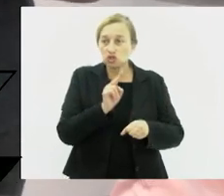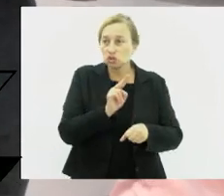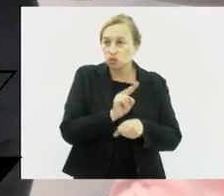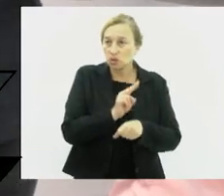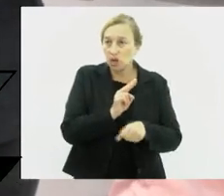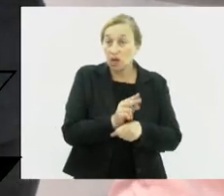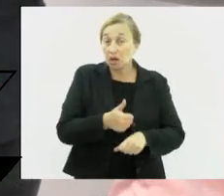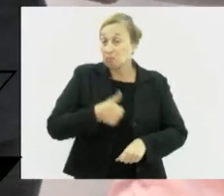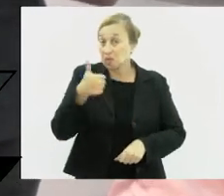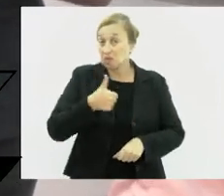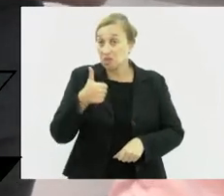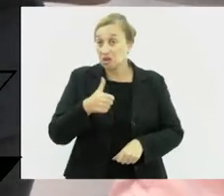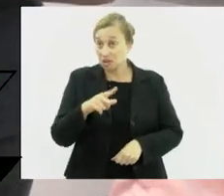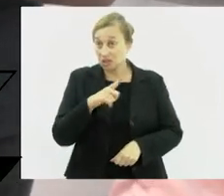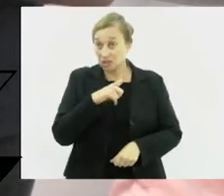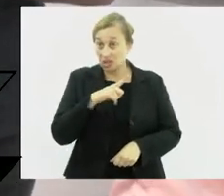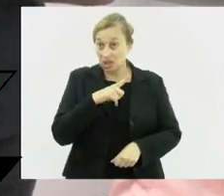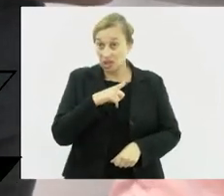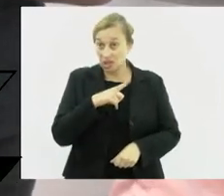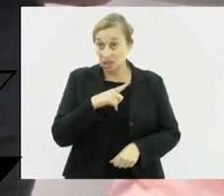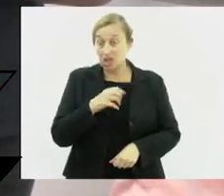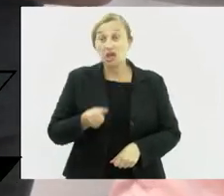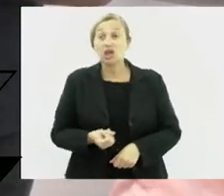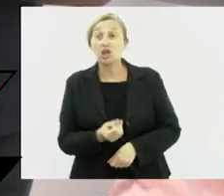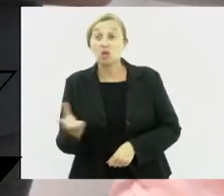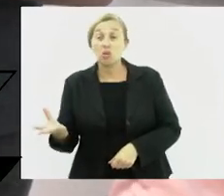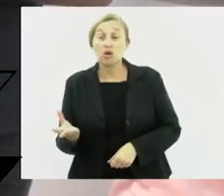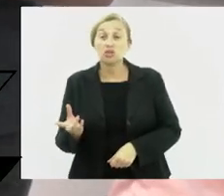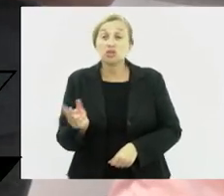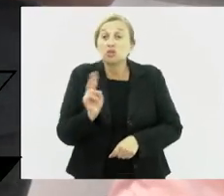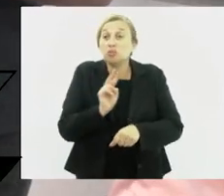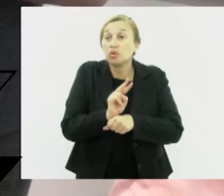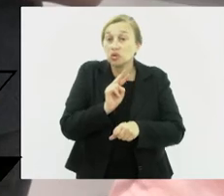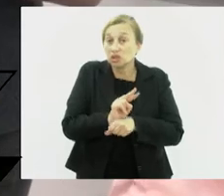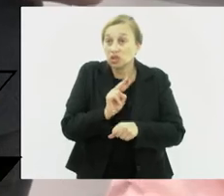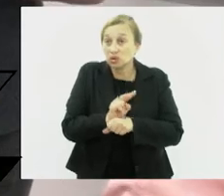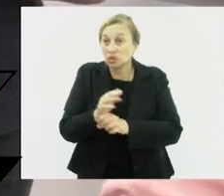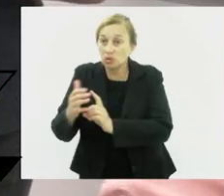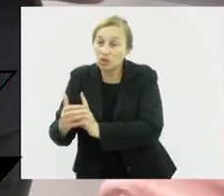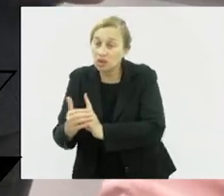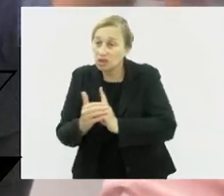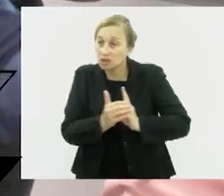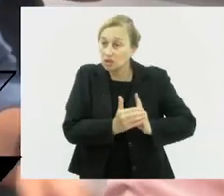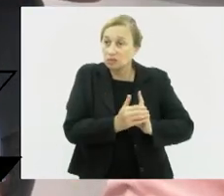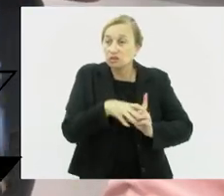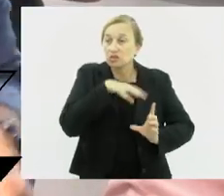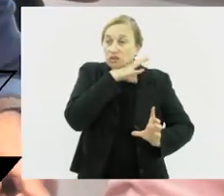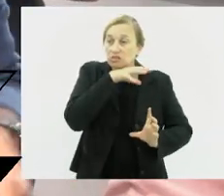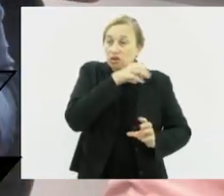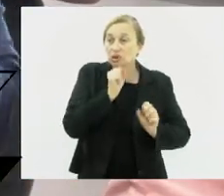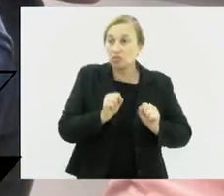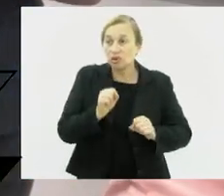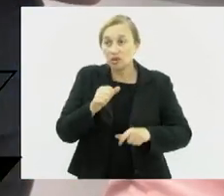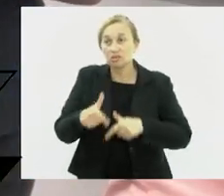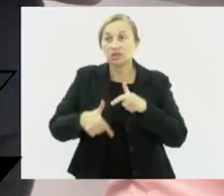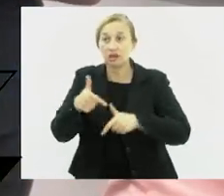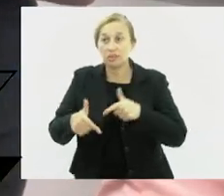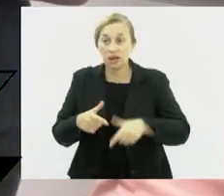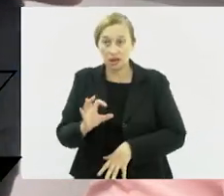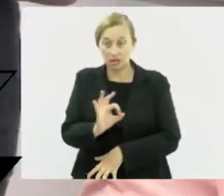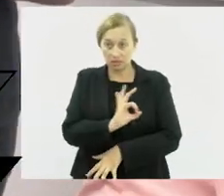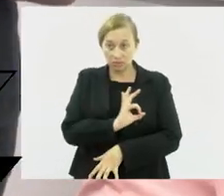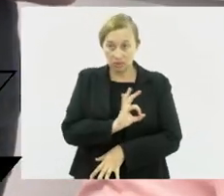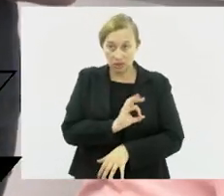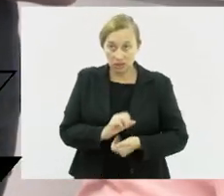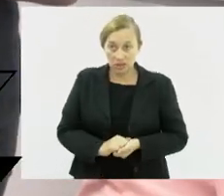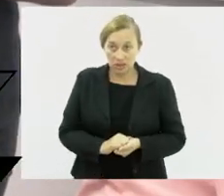tem, enquanto protetor, não enquanto vereador, de achar alguém que receba os animais para que a gente possa fazer a operação policial.